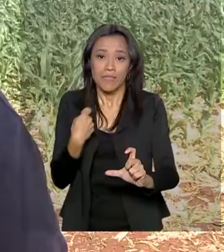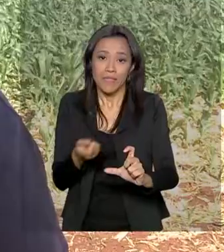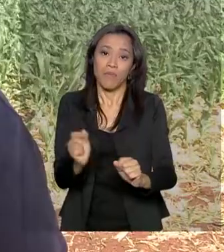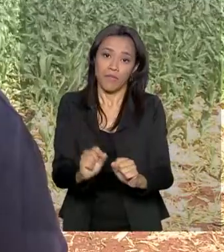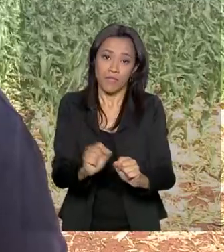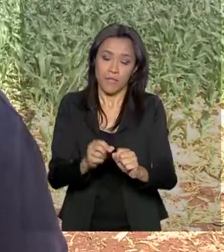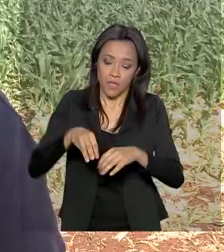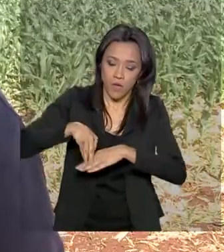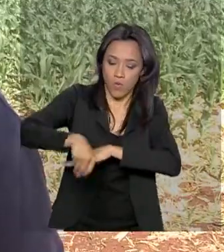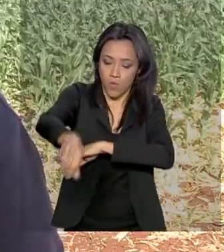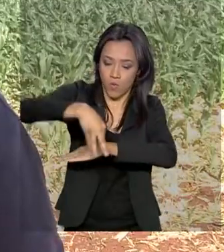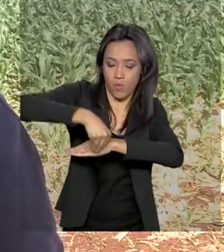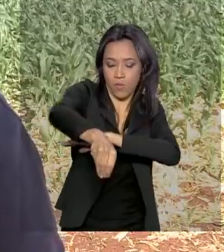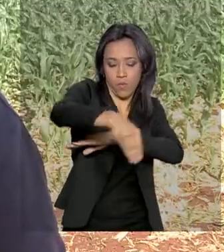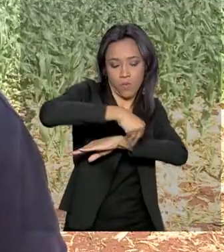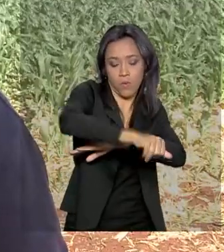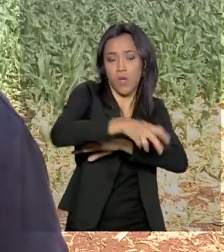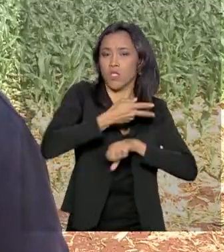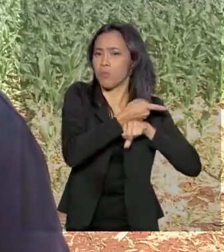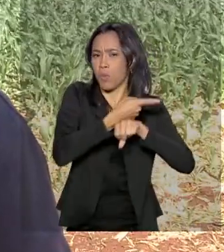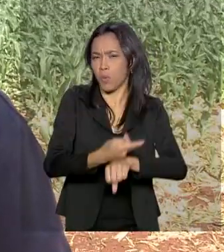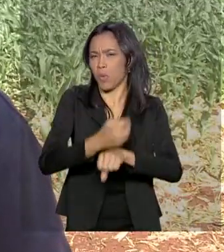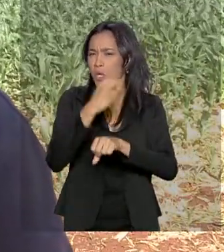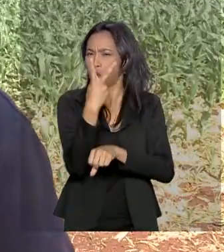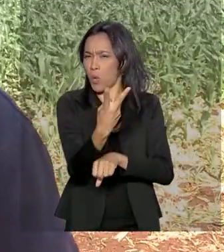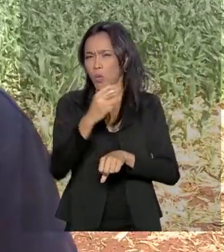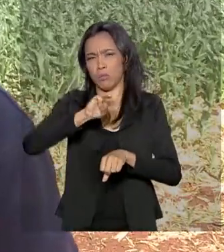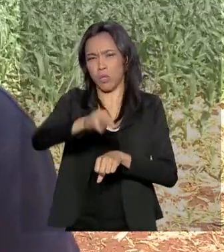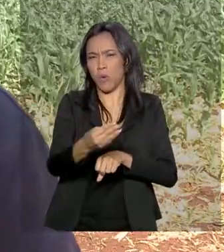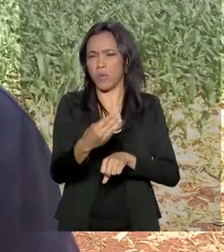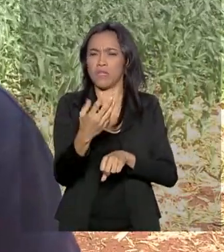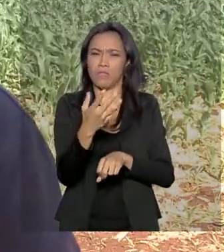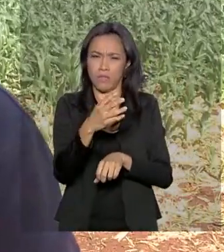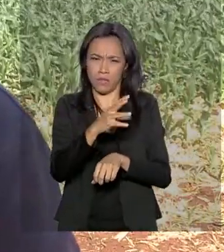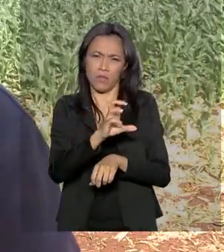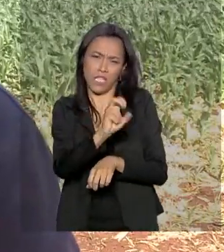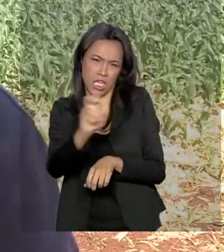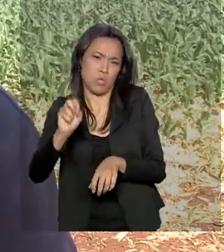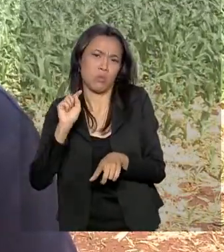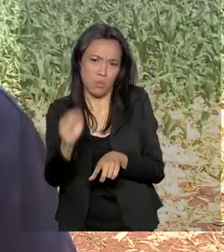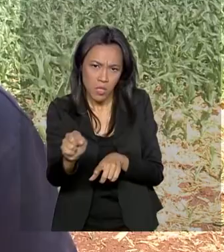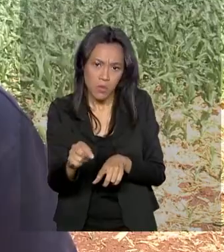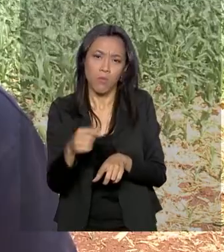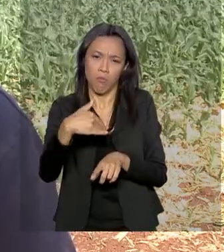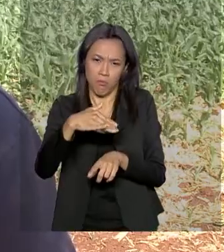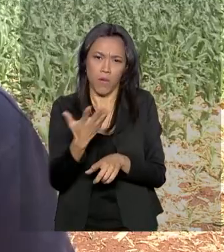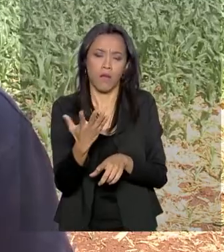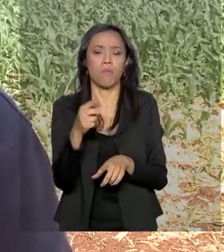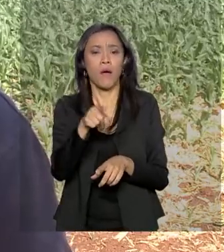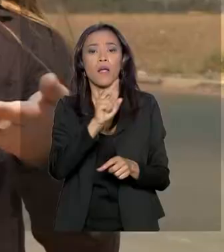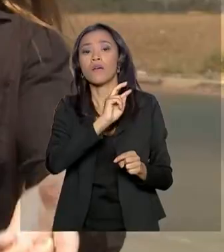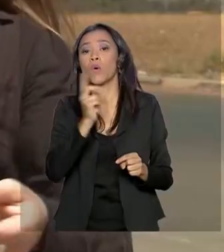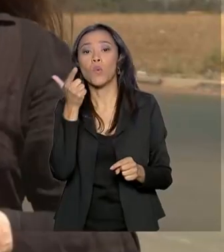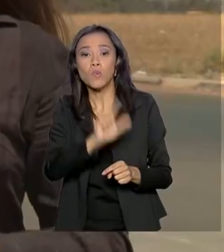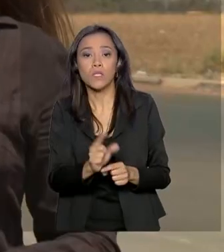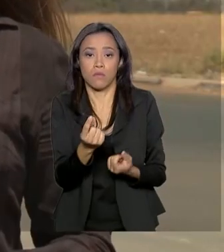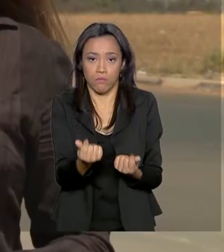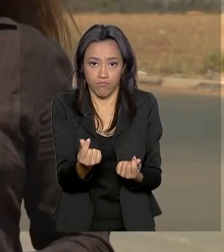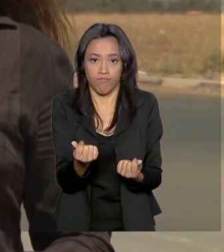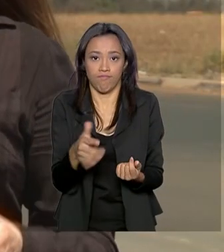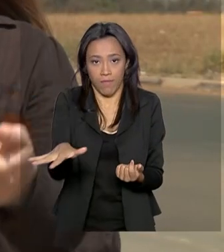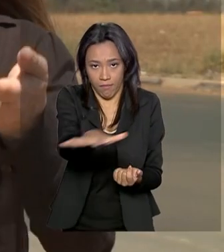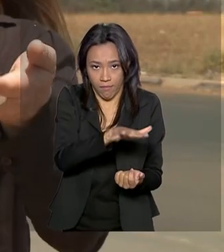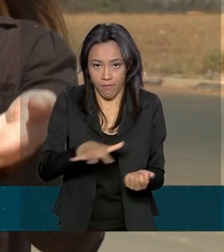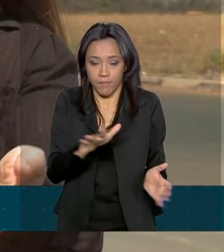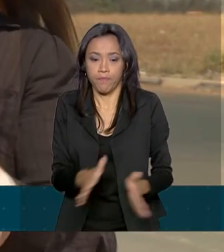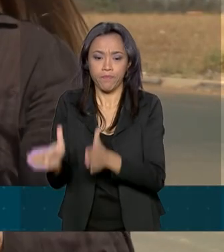plantio a gente faz busca em média de 2 milhões e meio a três milhões de reais por ano para se fazer o custeio também da safra uma das